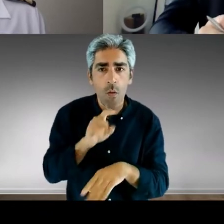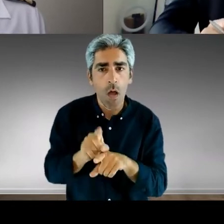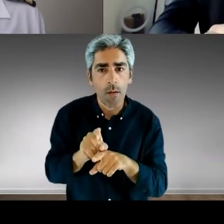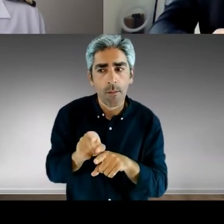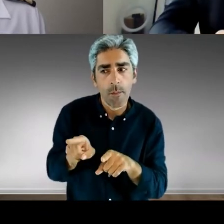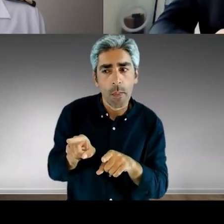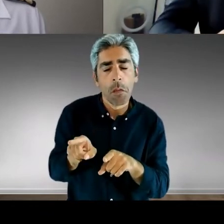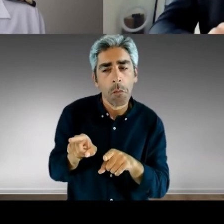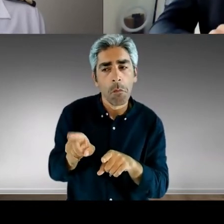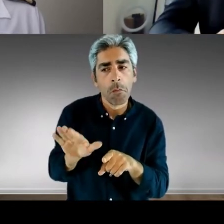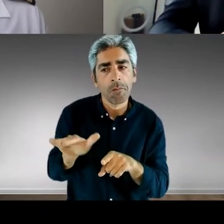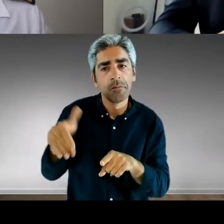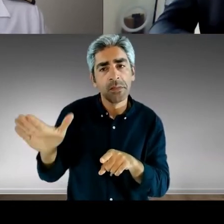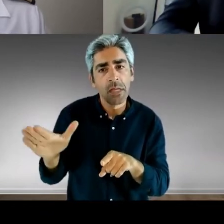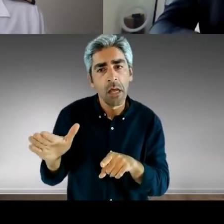ser